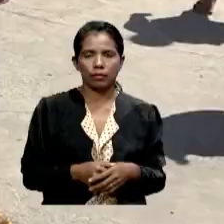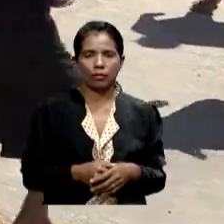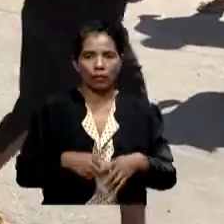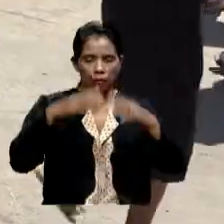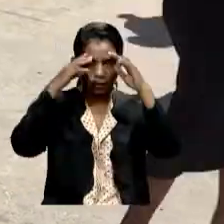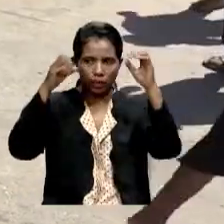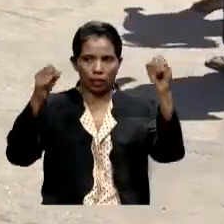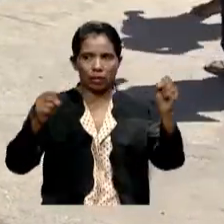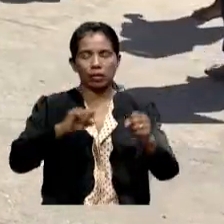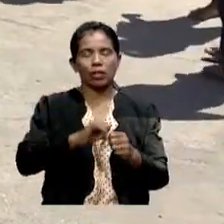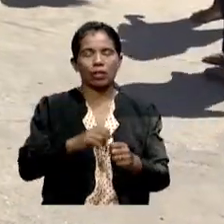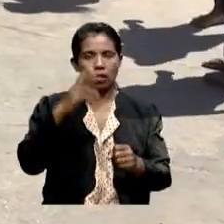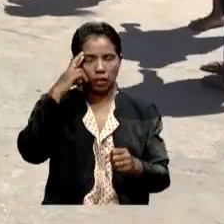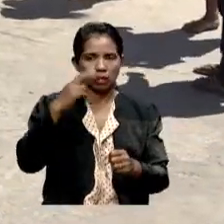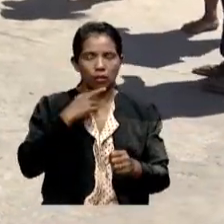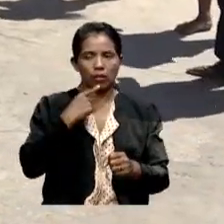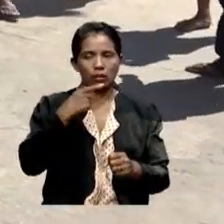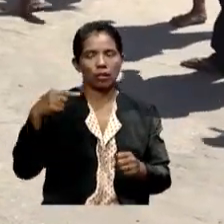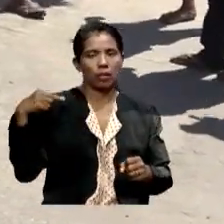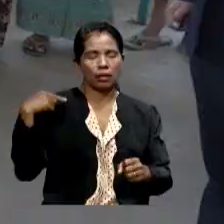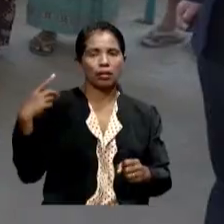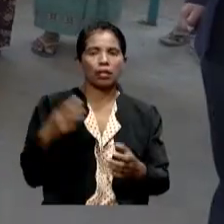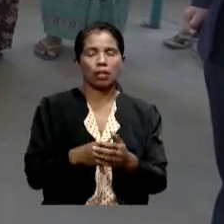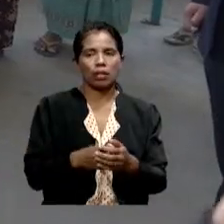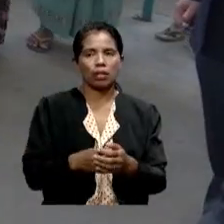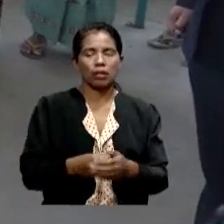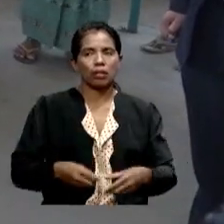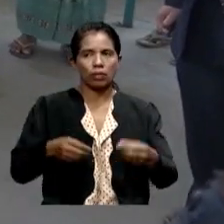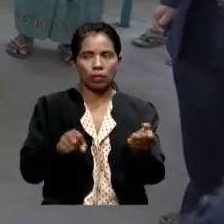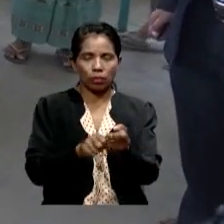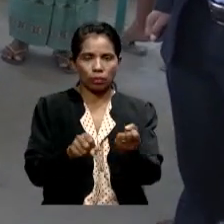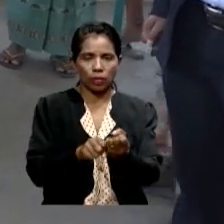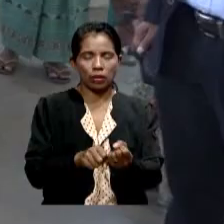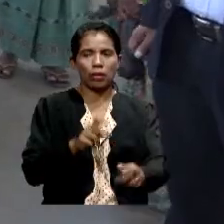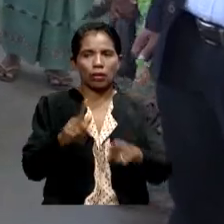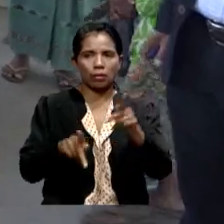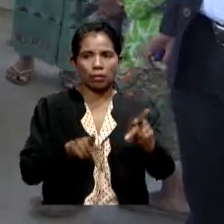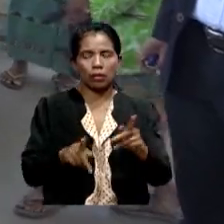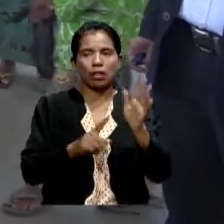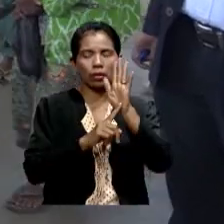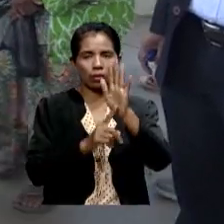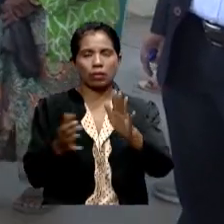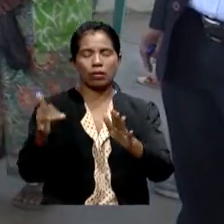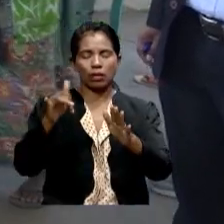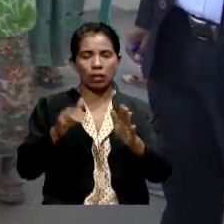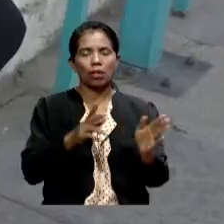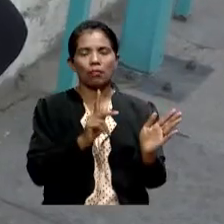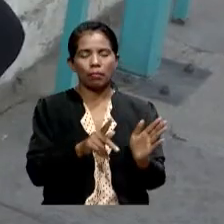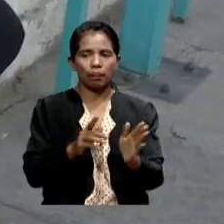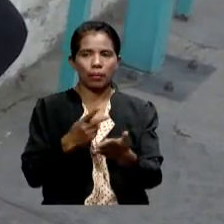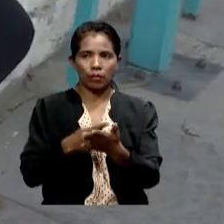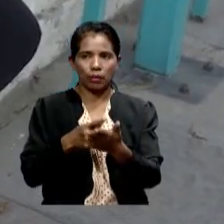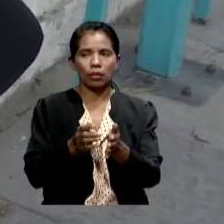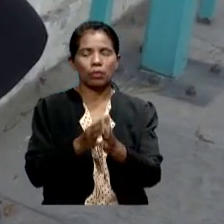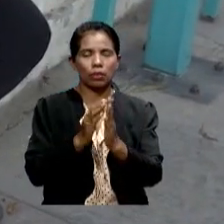Presidente República José Ram Jorda Hateten, Gabinete Palacio Presidencial Seifo apoio Basir Ansire Nebe Makatoona Sirania proposta, Hodihuso